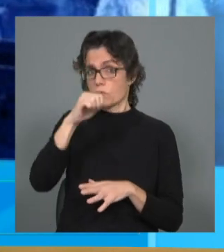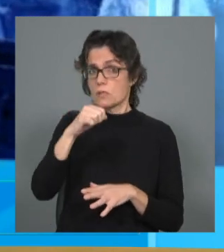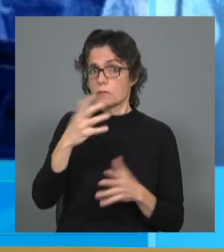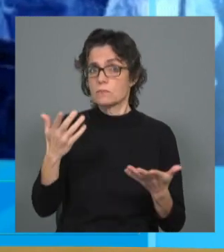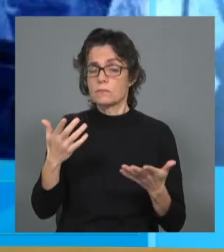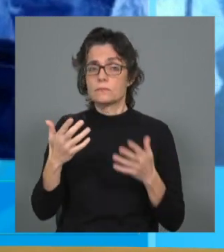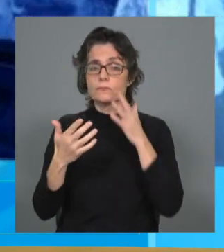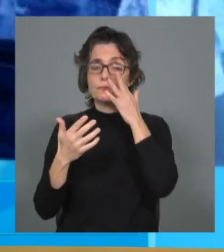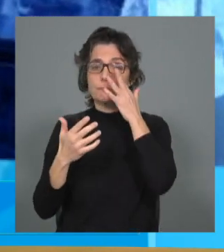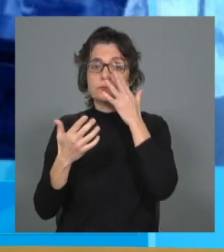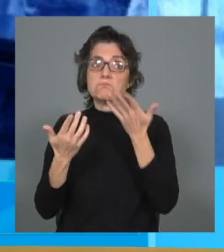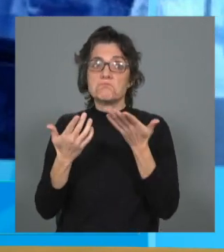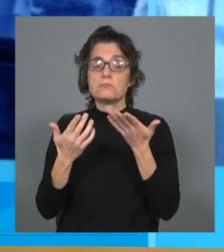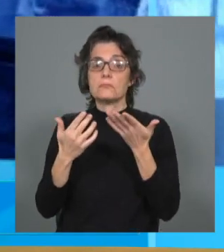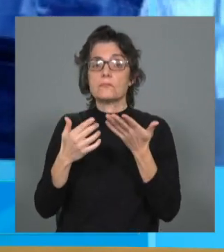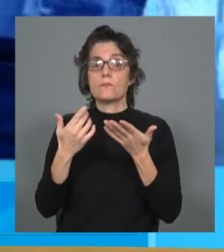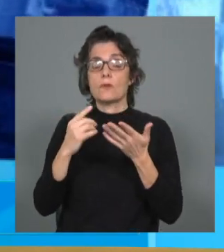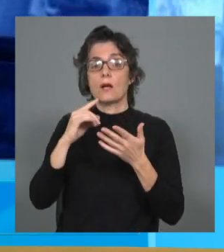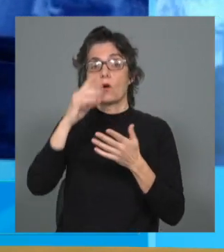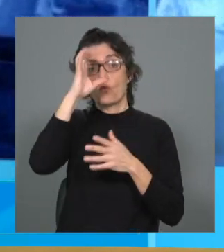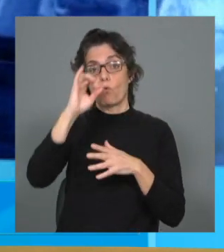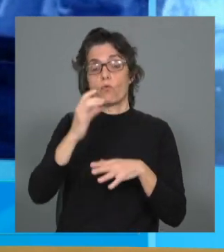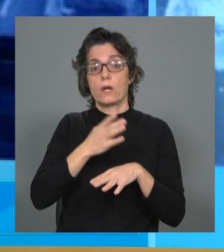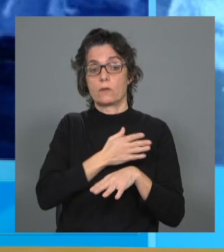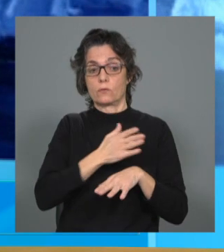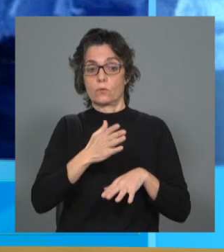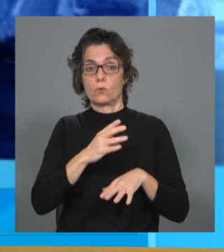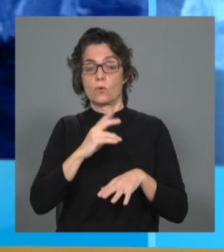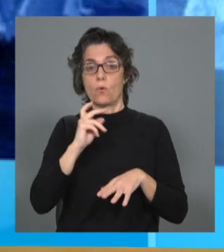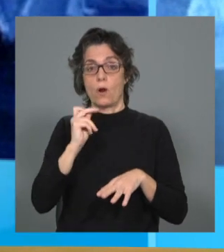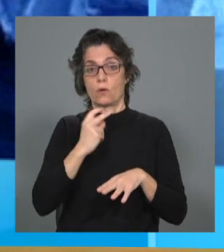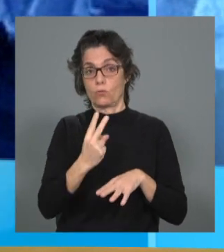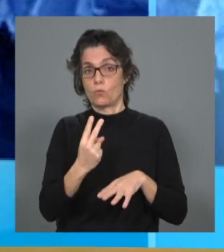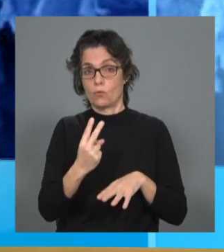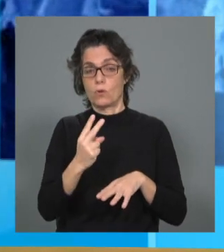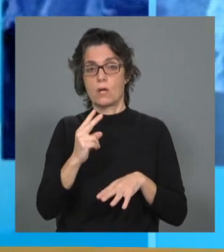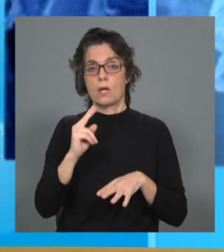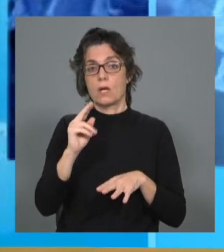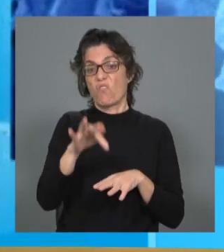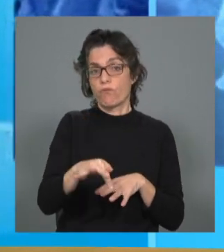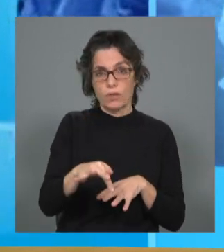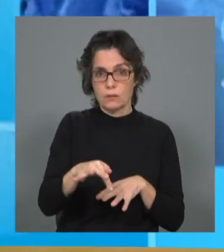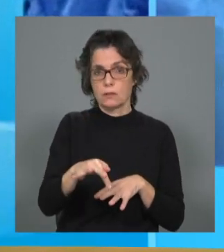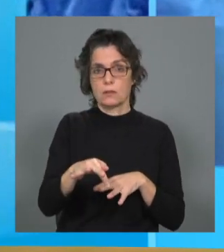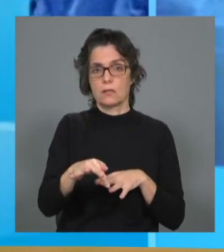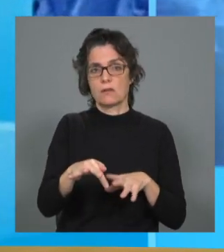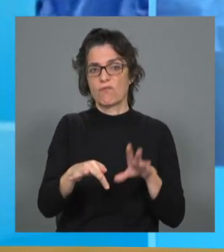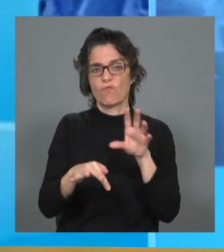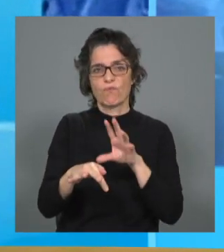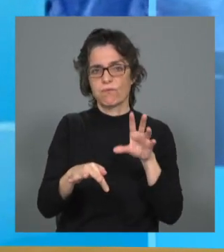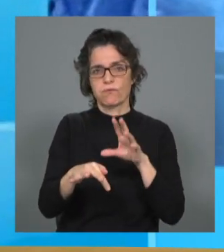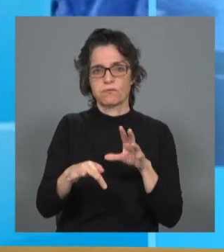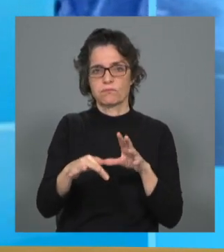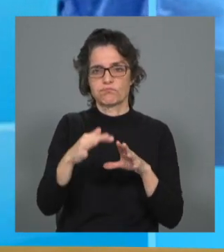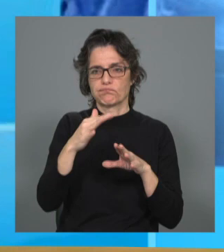ponto importante. Acho que depois de um governo que durou 2 anos apenas e que terminou de uma maneira um pouco abrupta